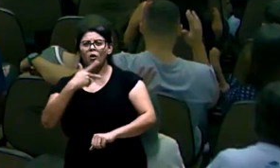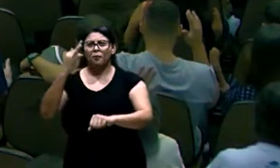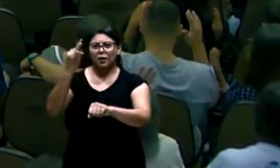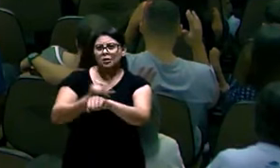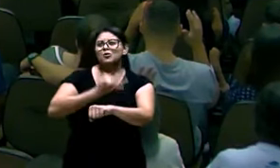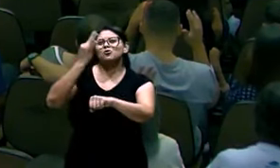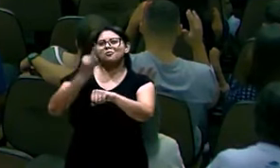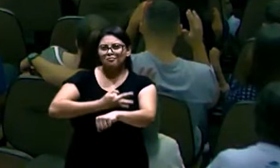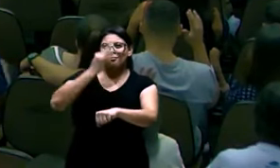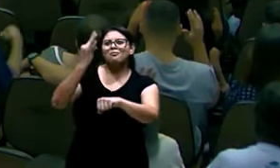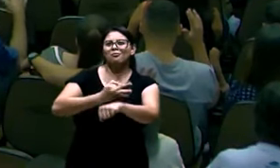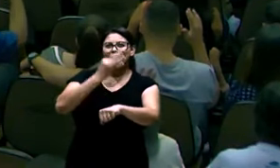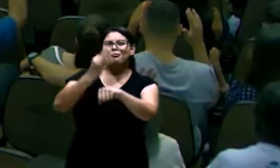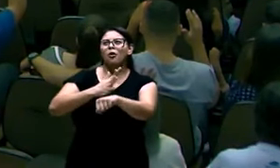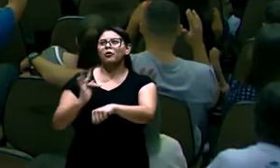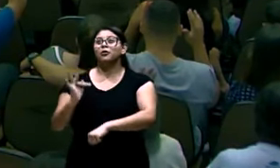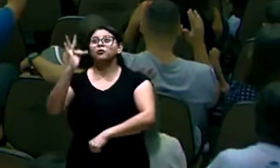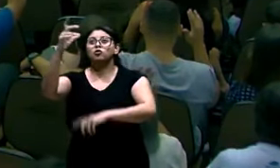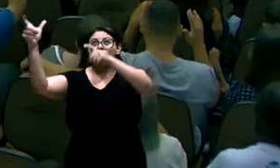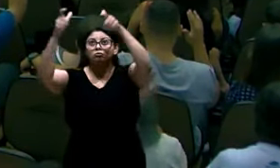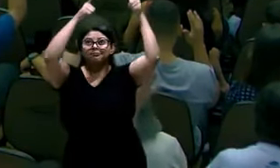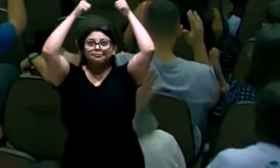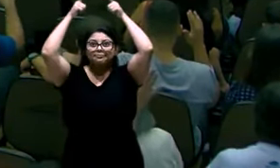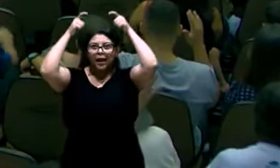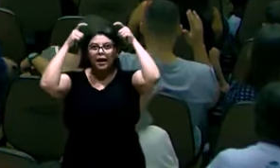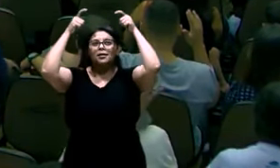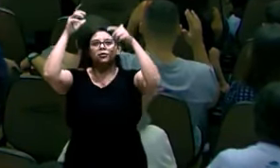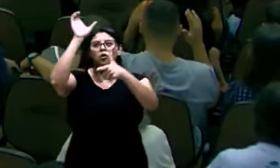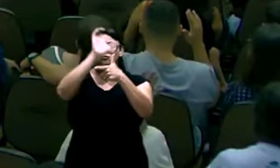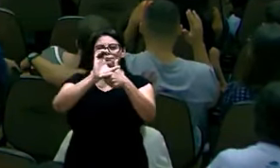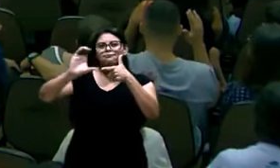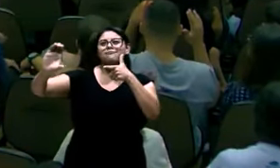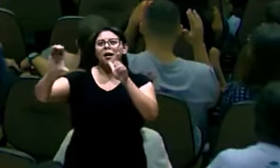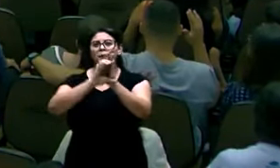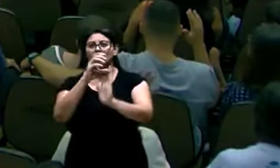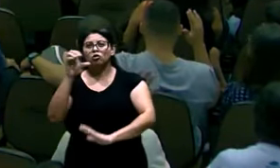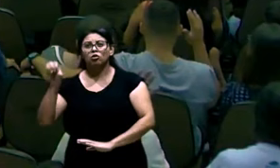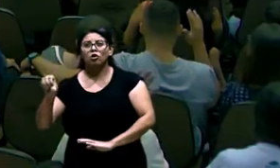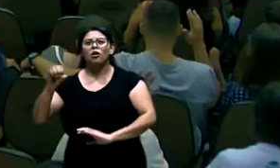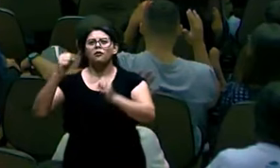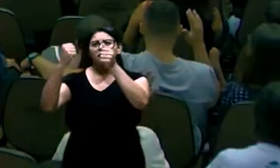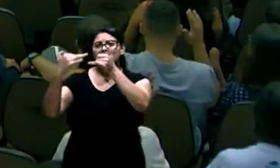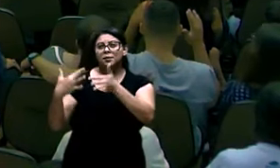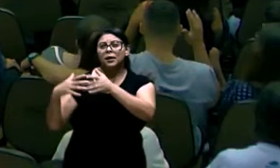vencer, dar-te-ei a coroa da vida. 1 Coríntios 9, 25. Dar-te-ei uma